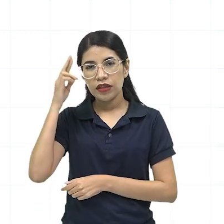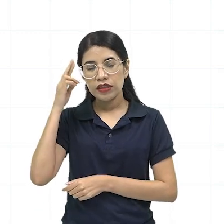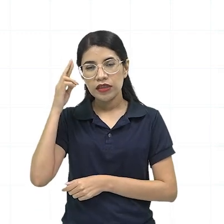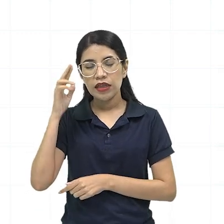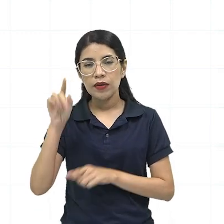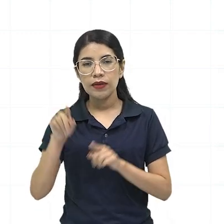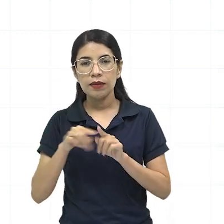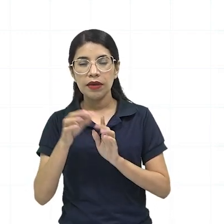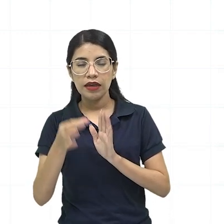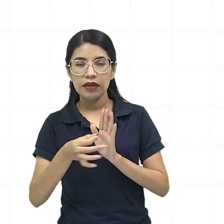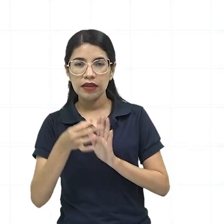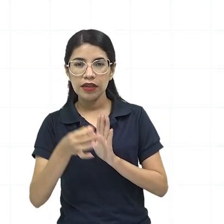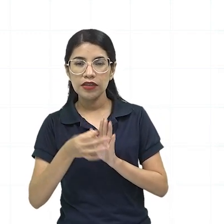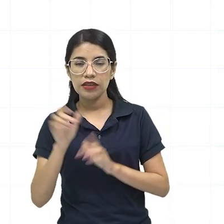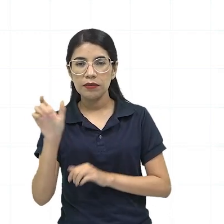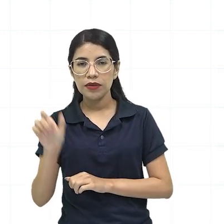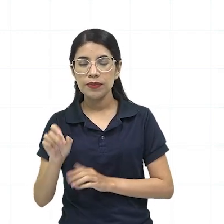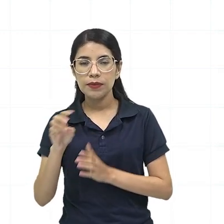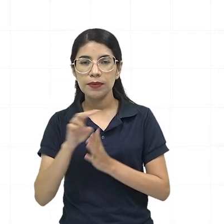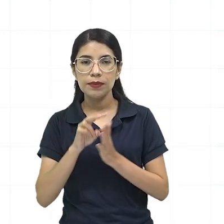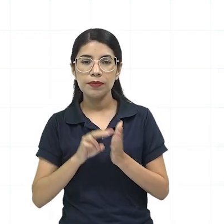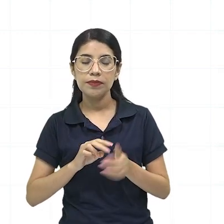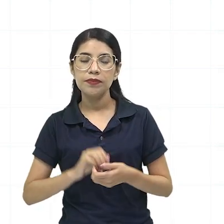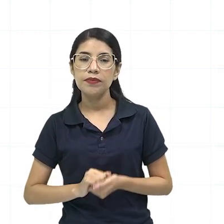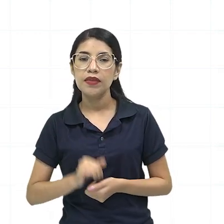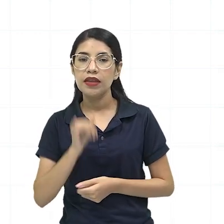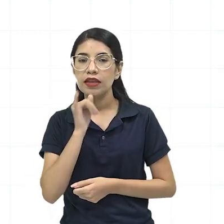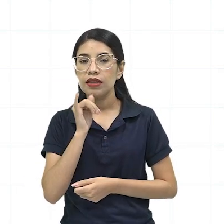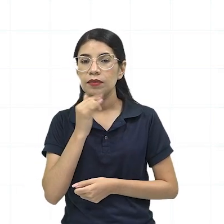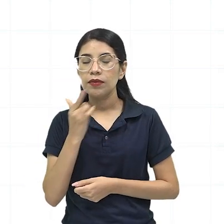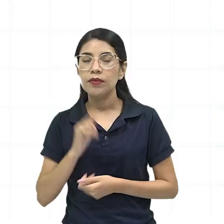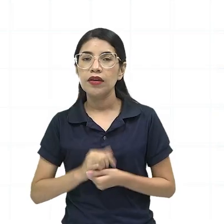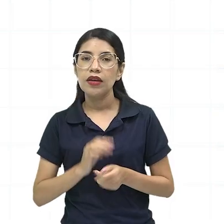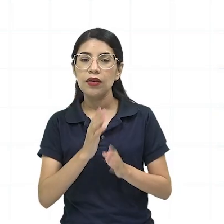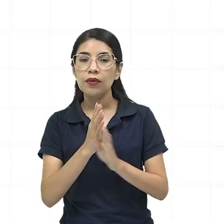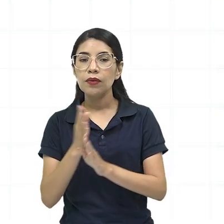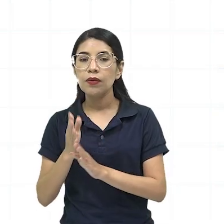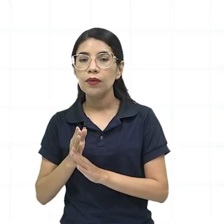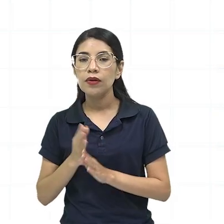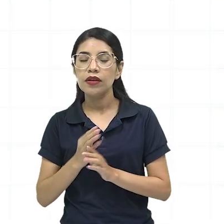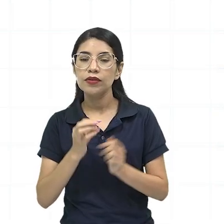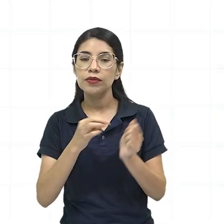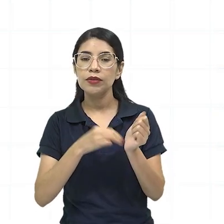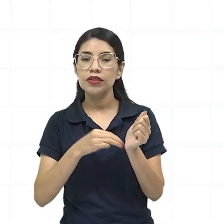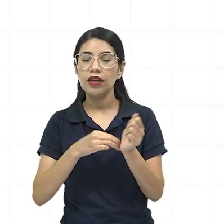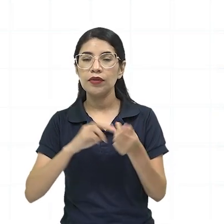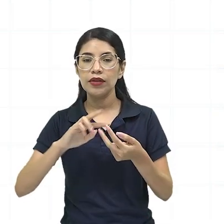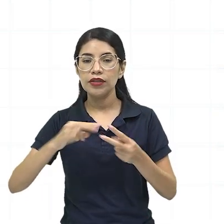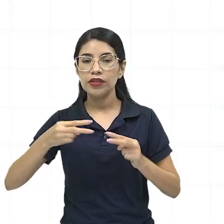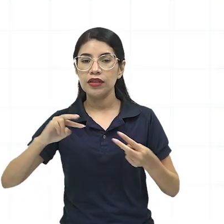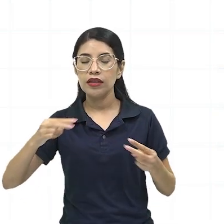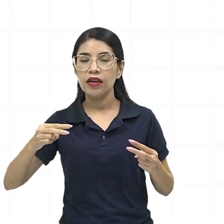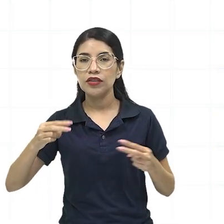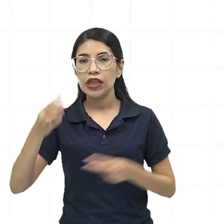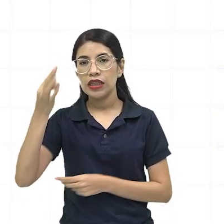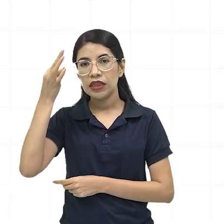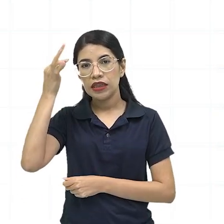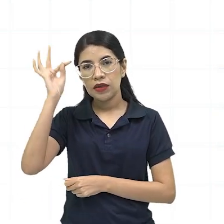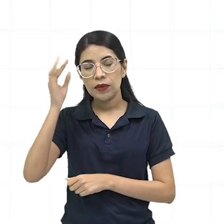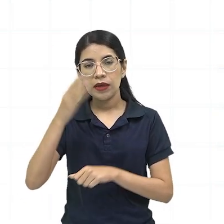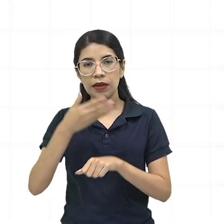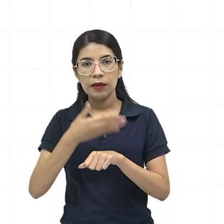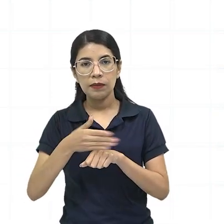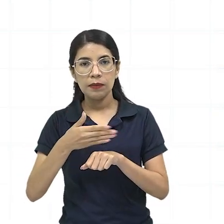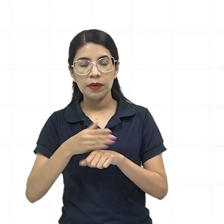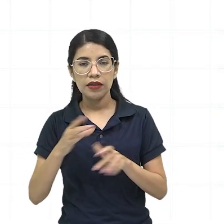reflexão do leitor. Mais um exemplo, desvendando os mistérios da genética, da teoria à prática. Então percebam,